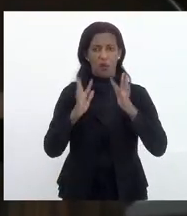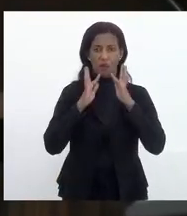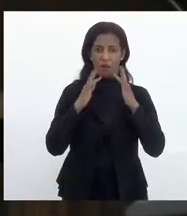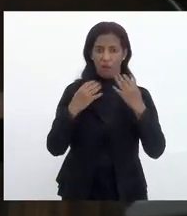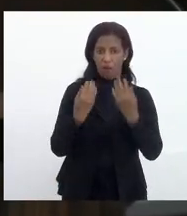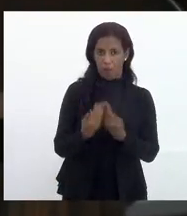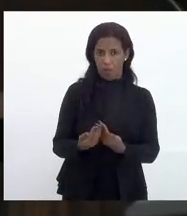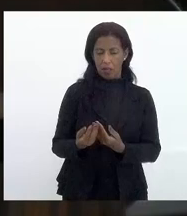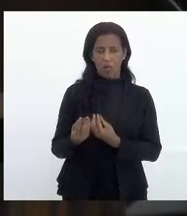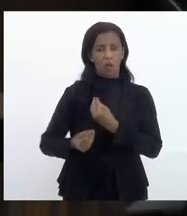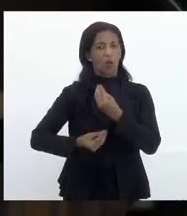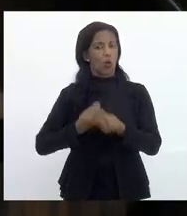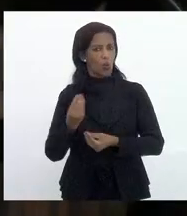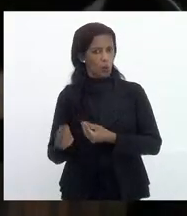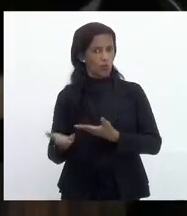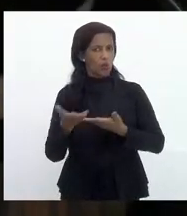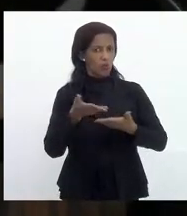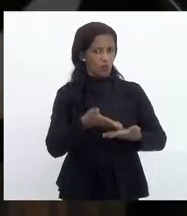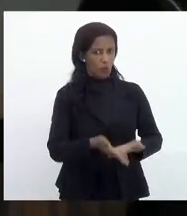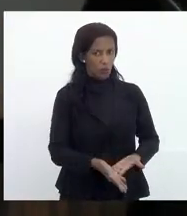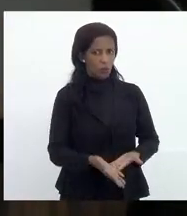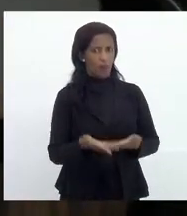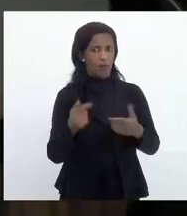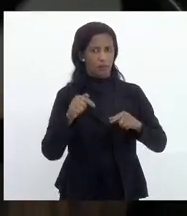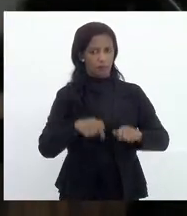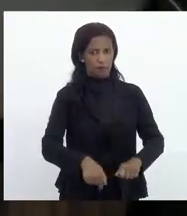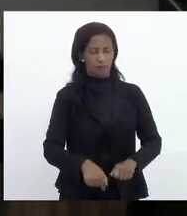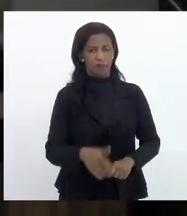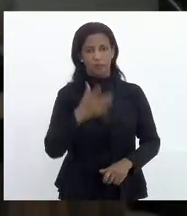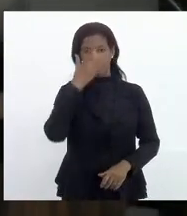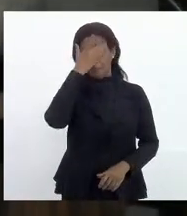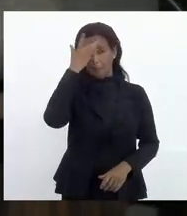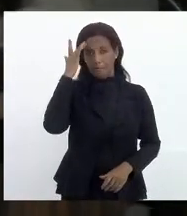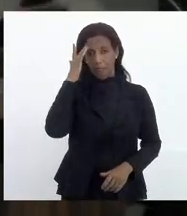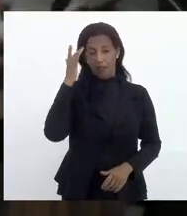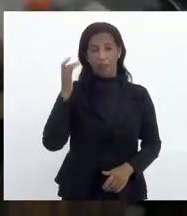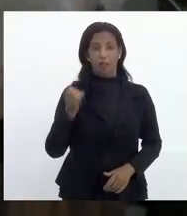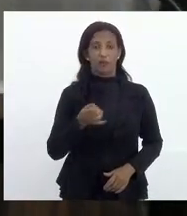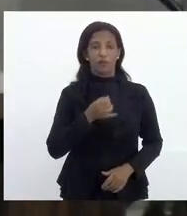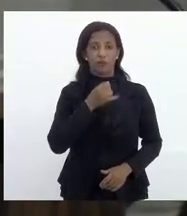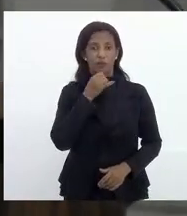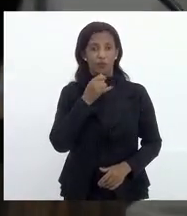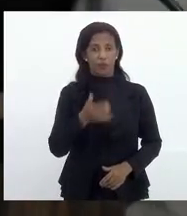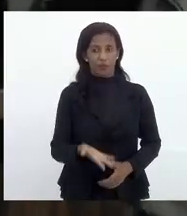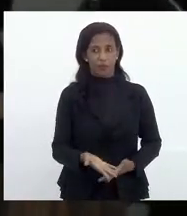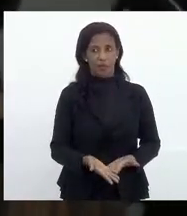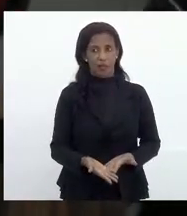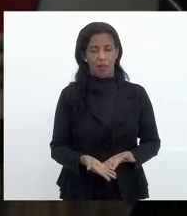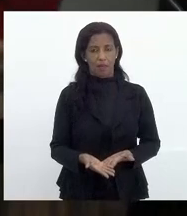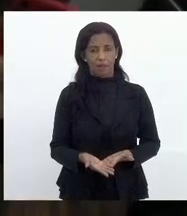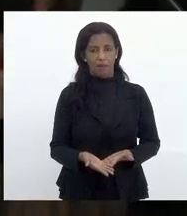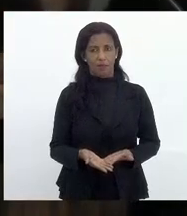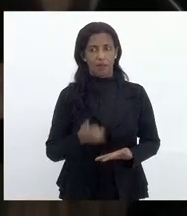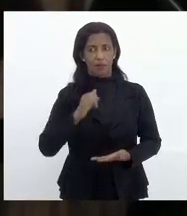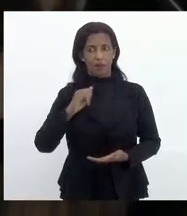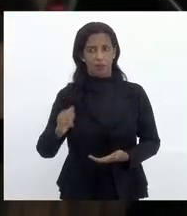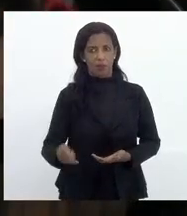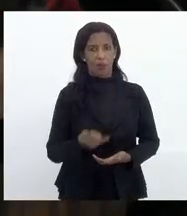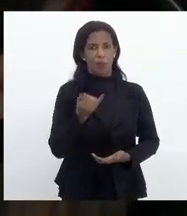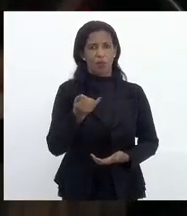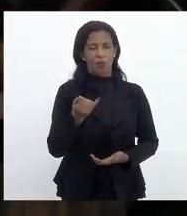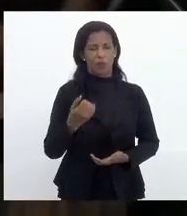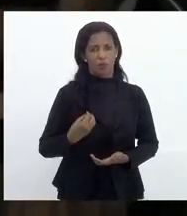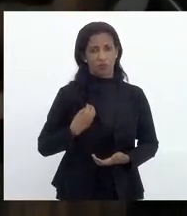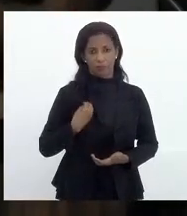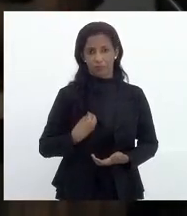queridos como também foi colocado aqui né Essas pessoas vão ficar sem uma possibilidade